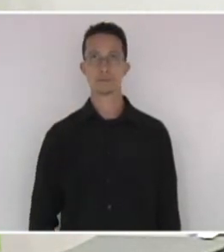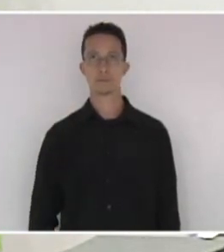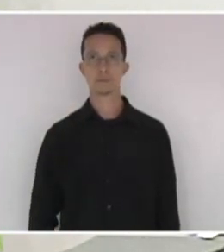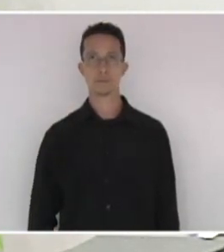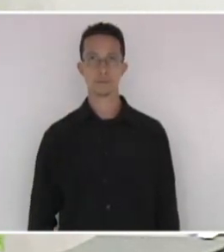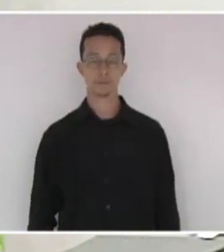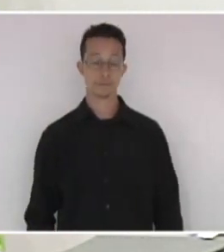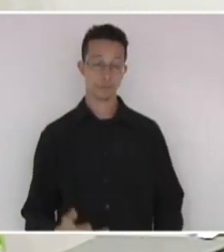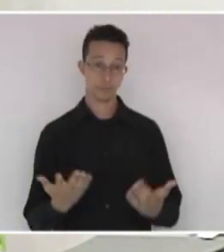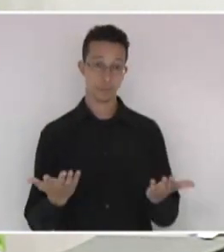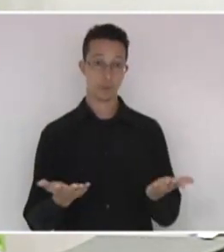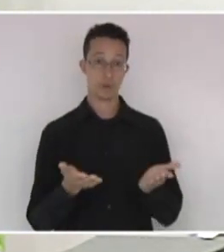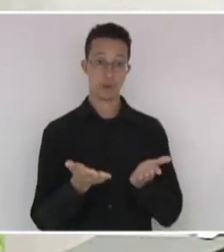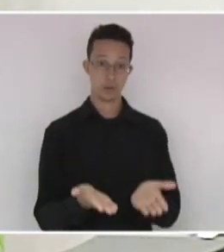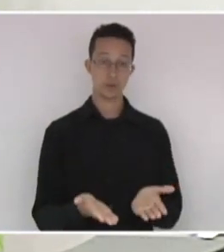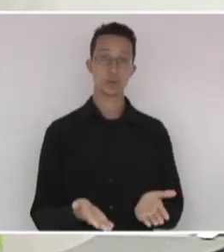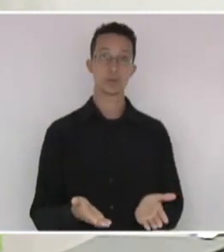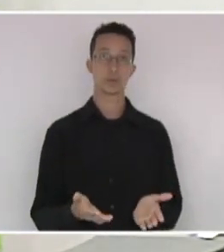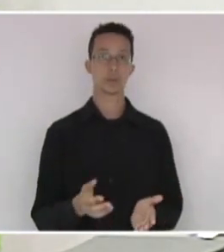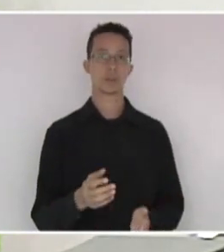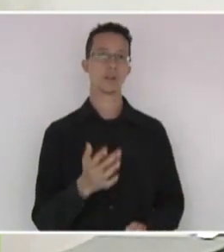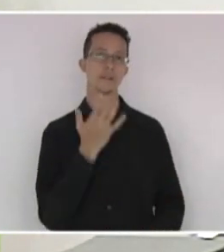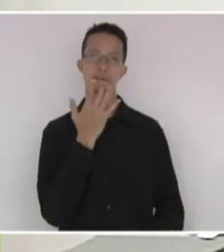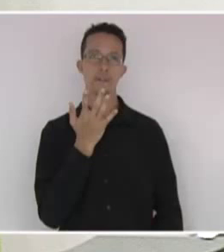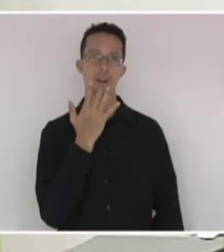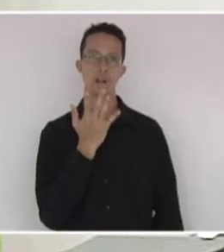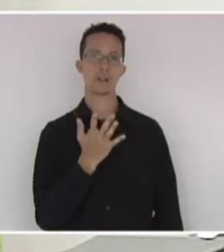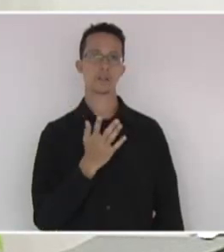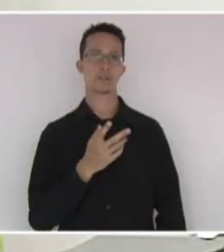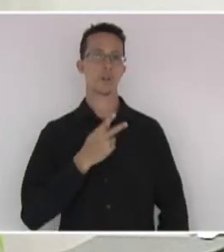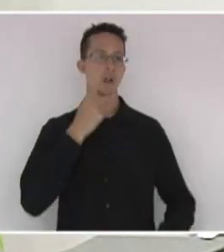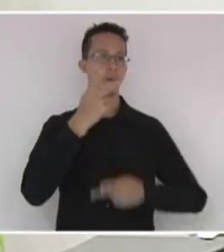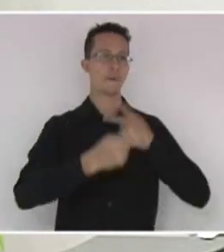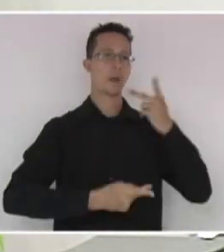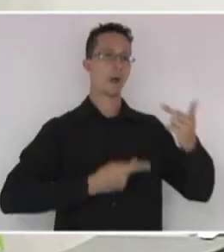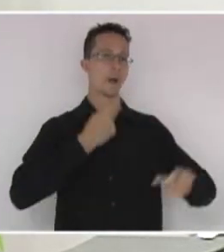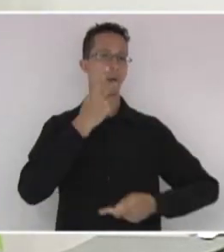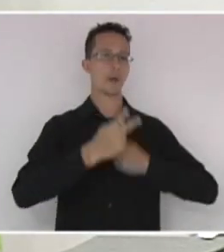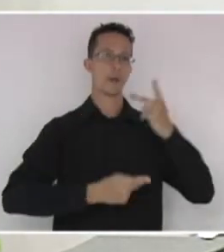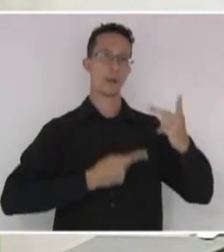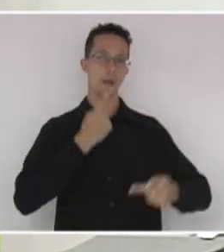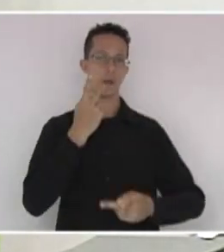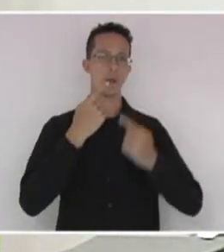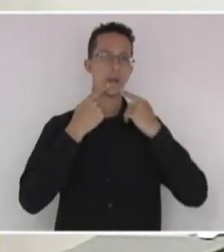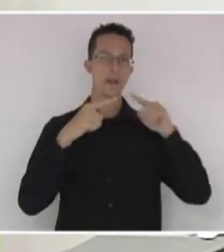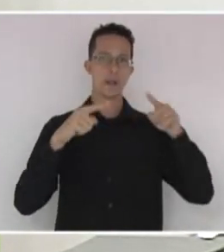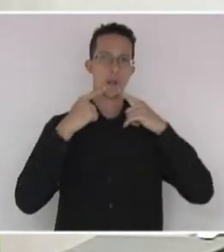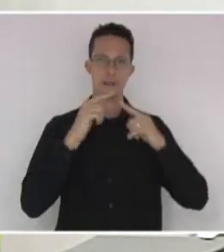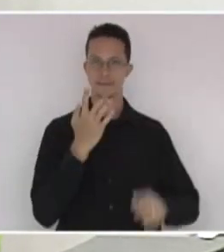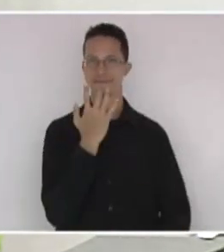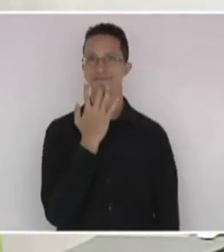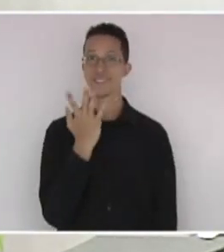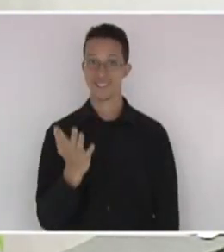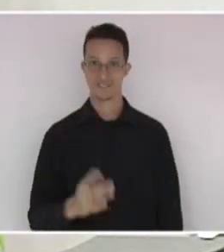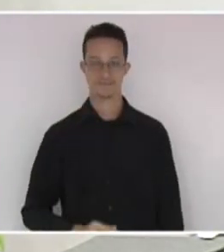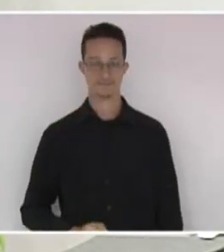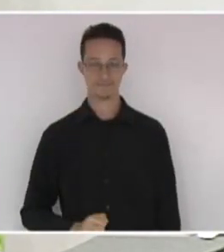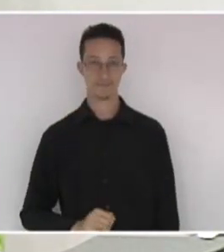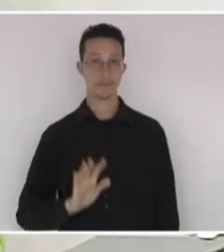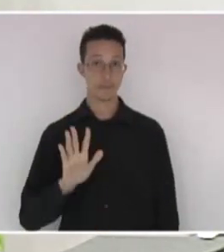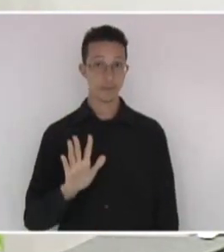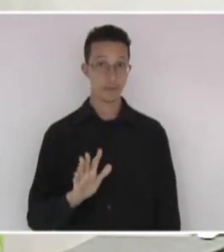Porque xingar é fácil. Agora, dar um 10, dizer